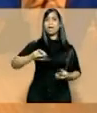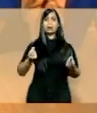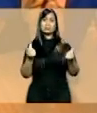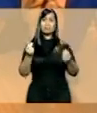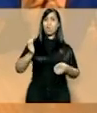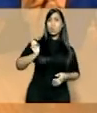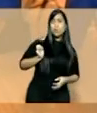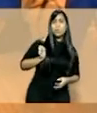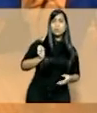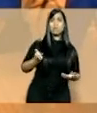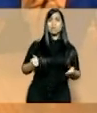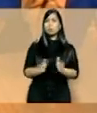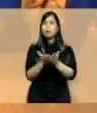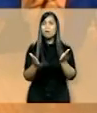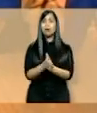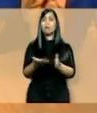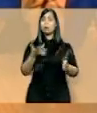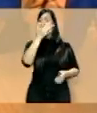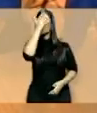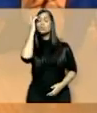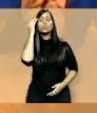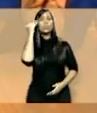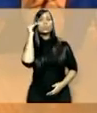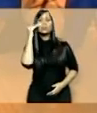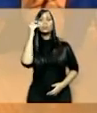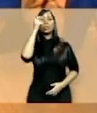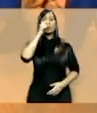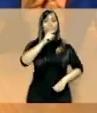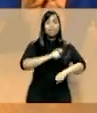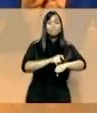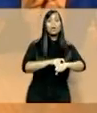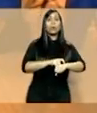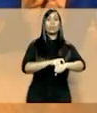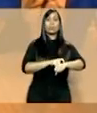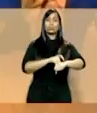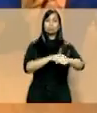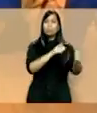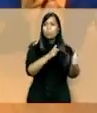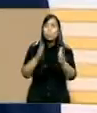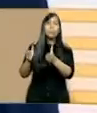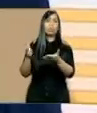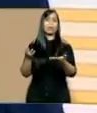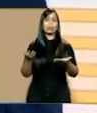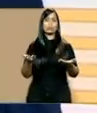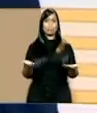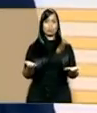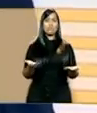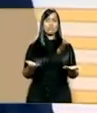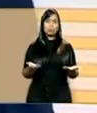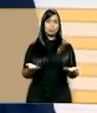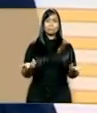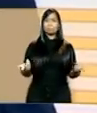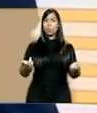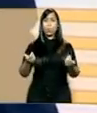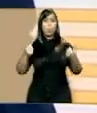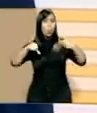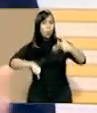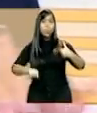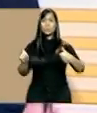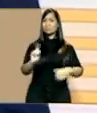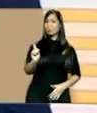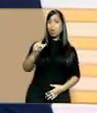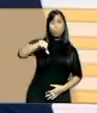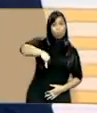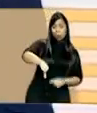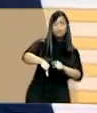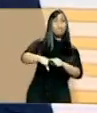socioeconômica. Então, quando o ser humano entender que cada um está no seu momento, está no seu estágio, está na sua condição, e isso não é nem um pouco ruim, muito pelo contrário,